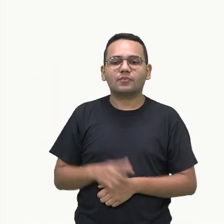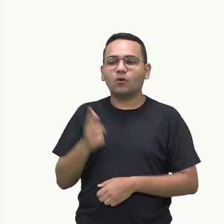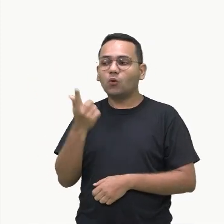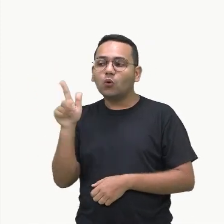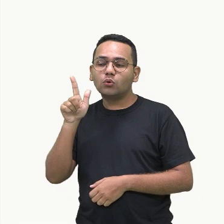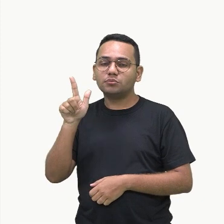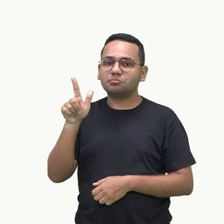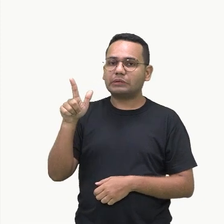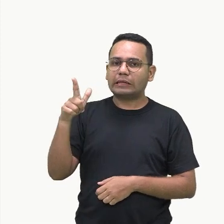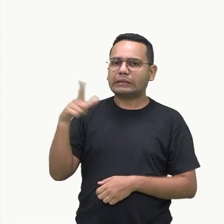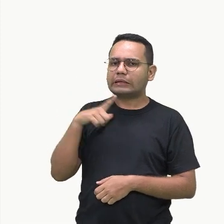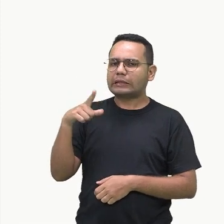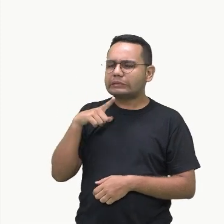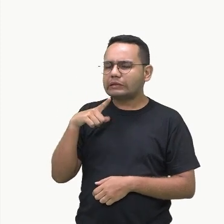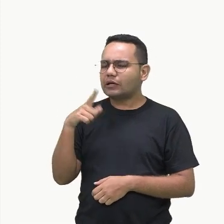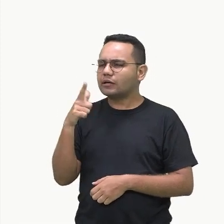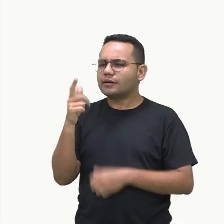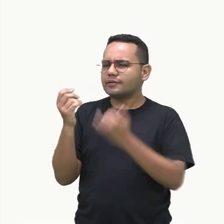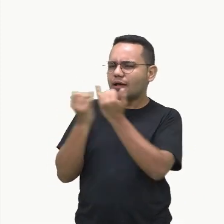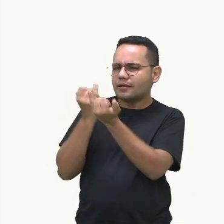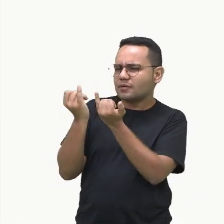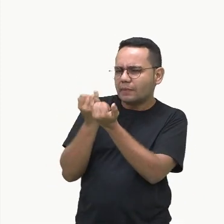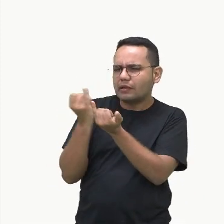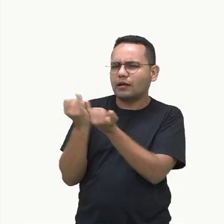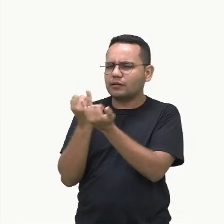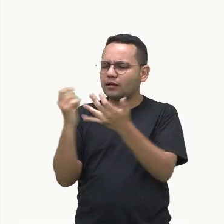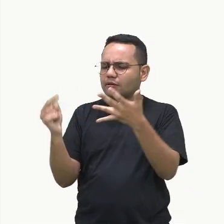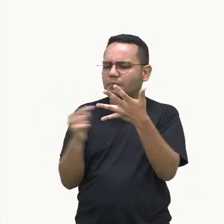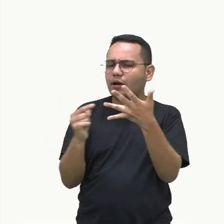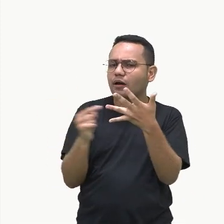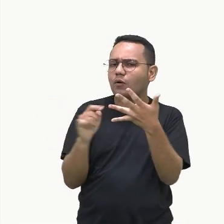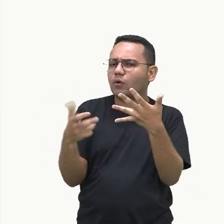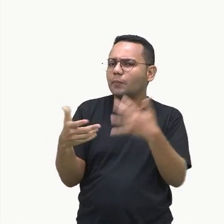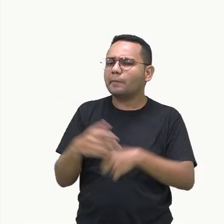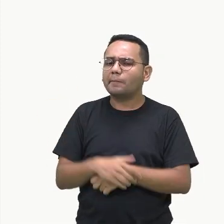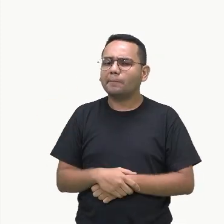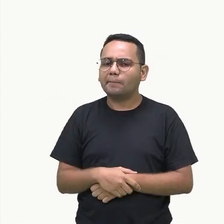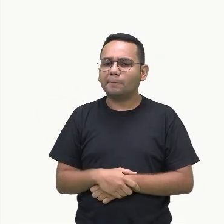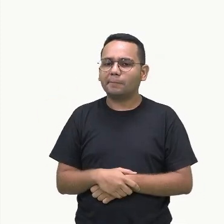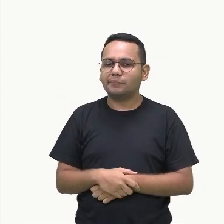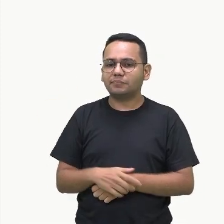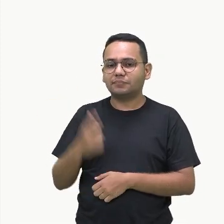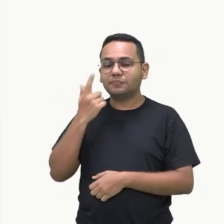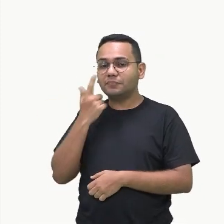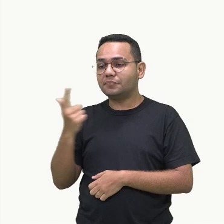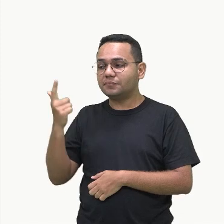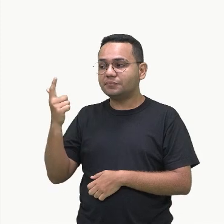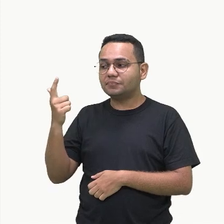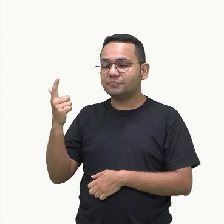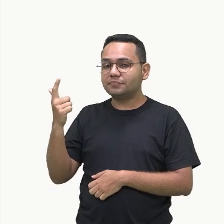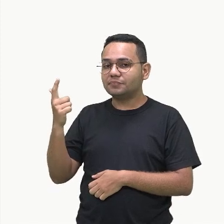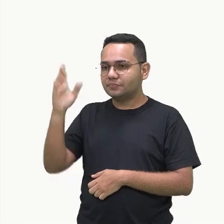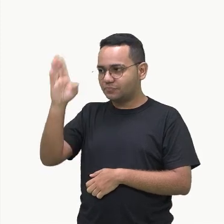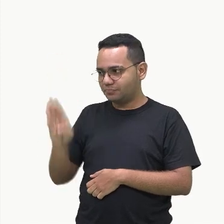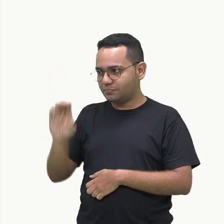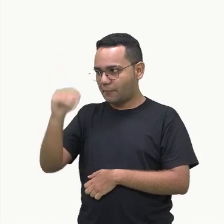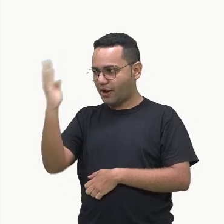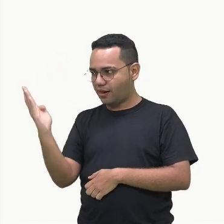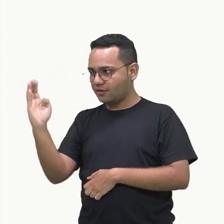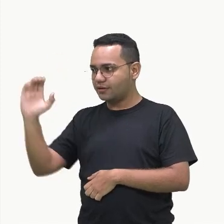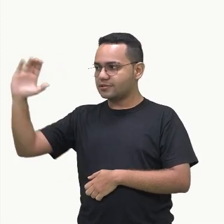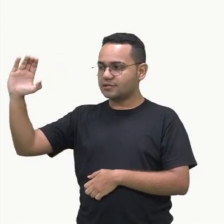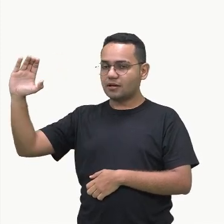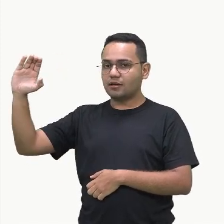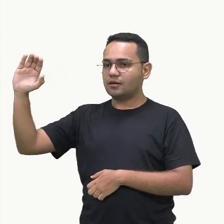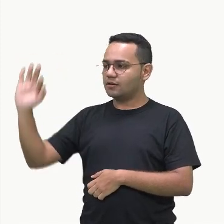em relação aos ângulos colaterais? Nós já localizamos aqui também o ângulo